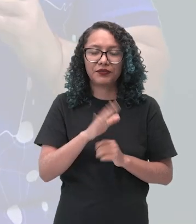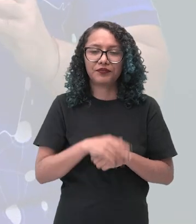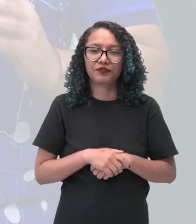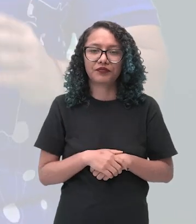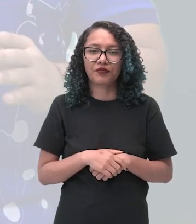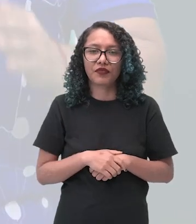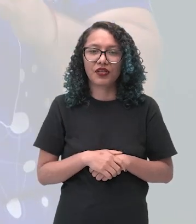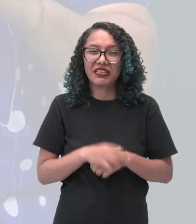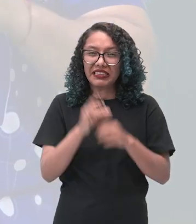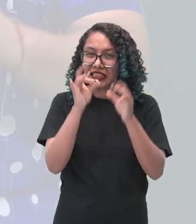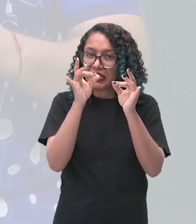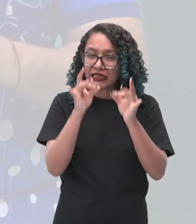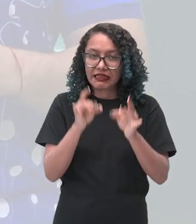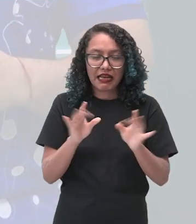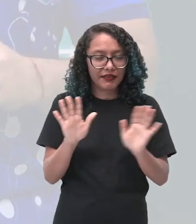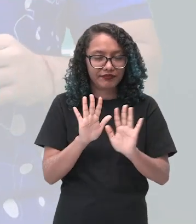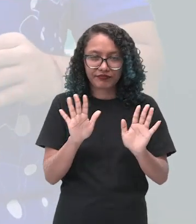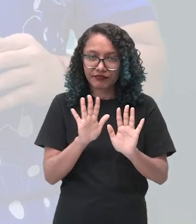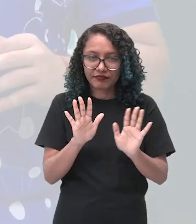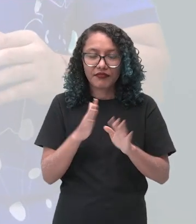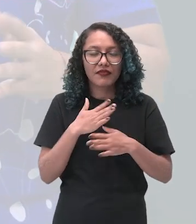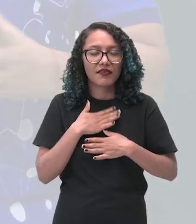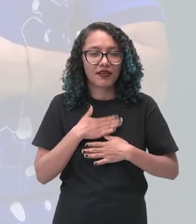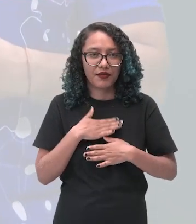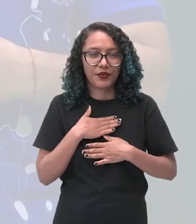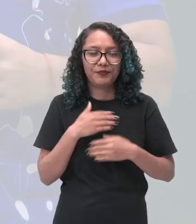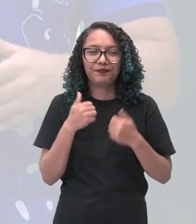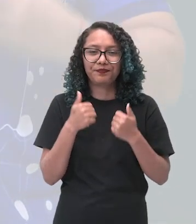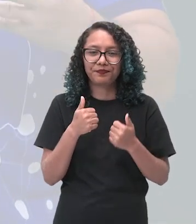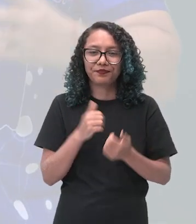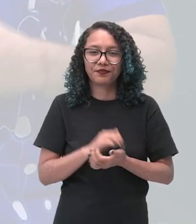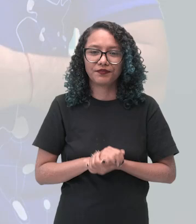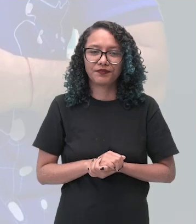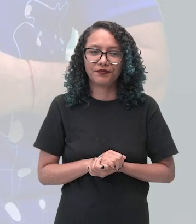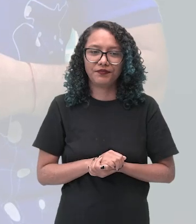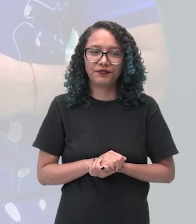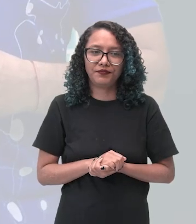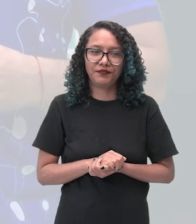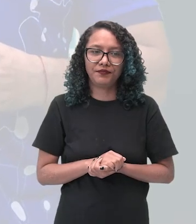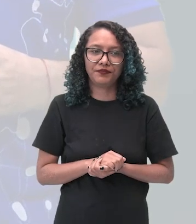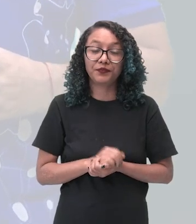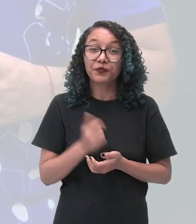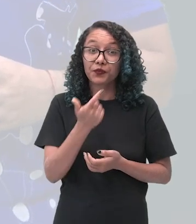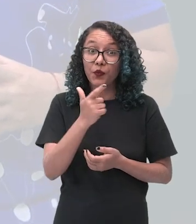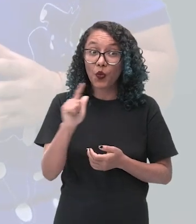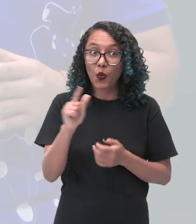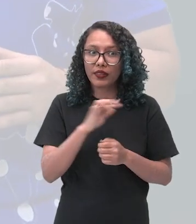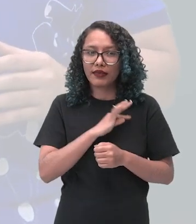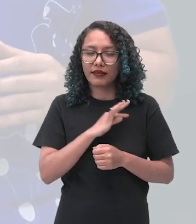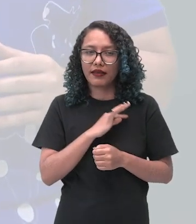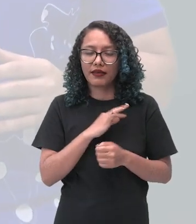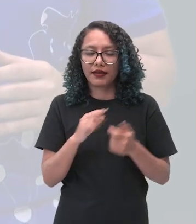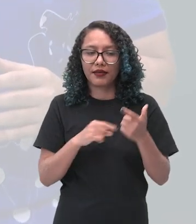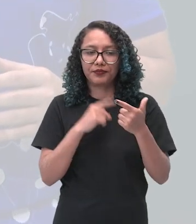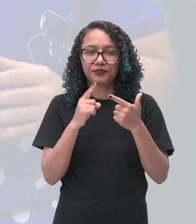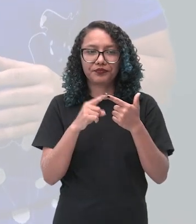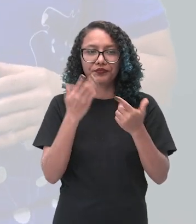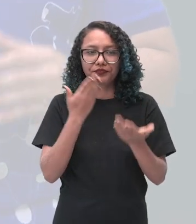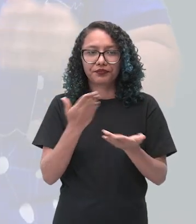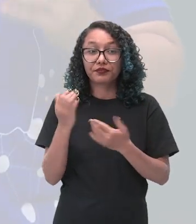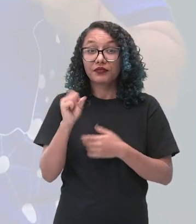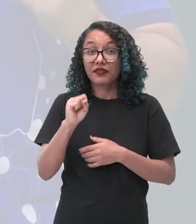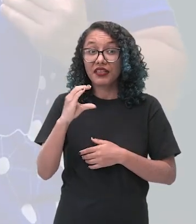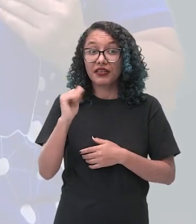nada detalhado ainda, beleza? Uma outra técnica que eu trago para vocês é